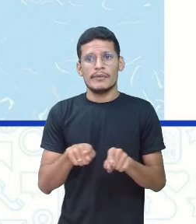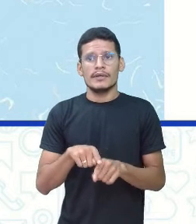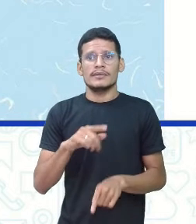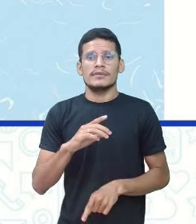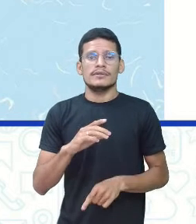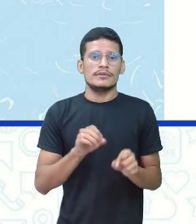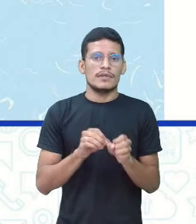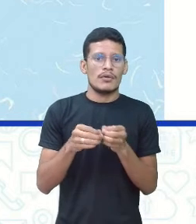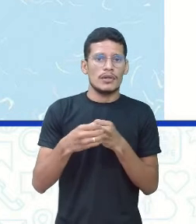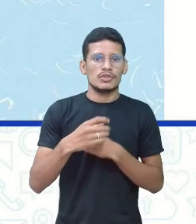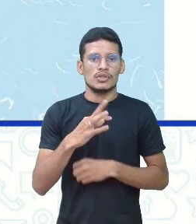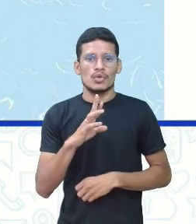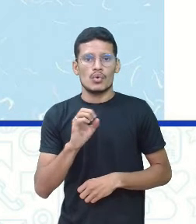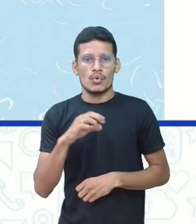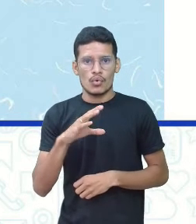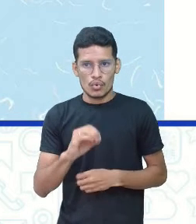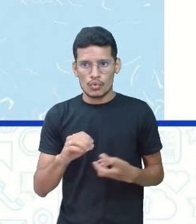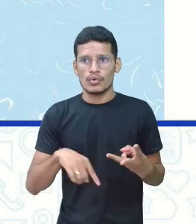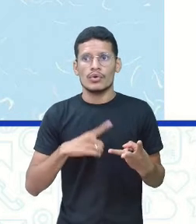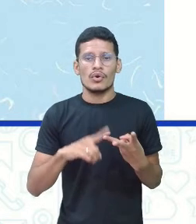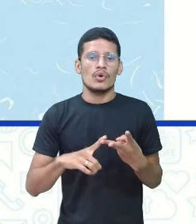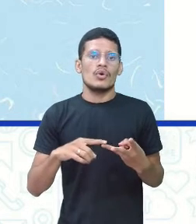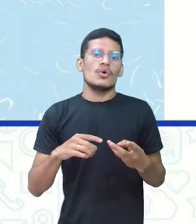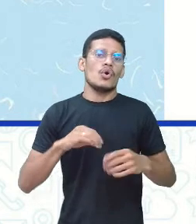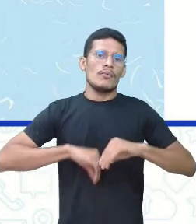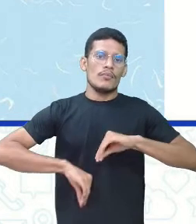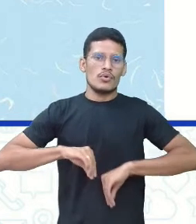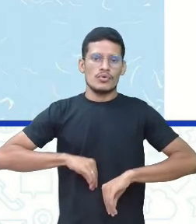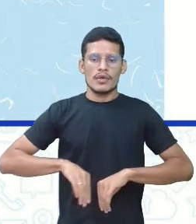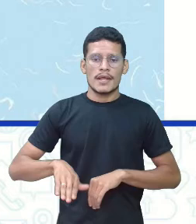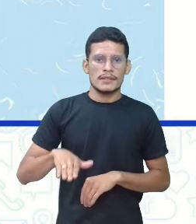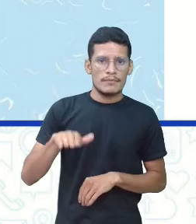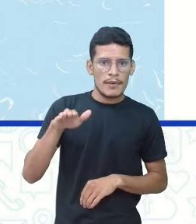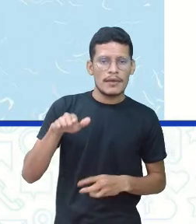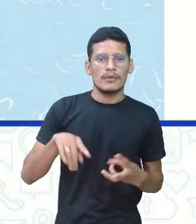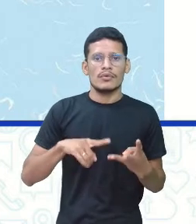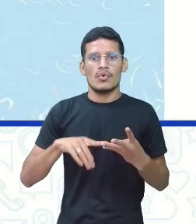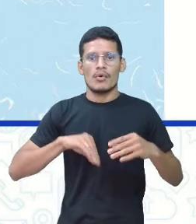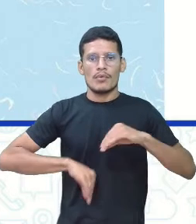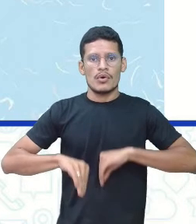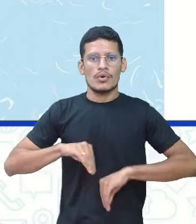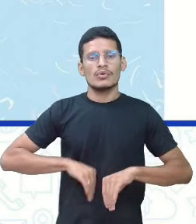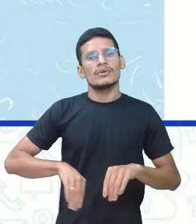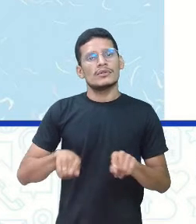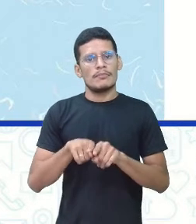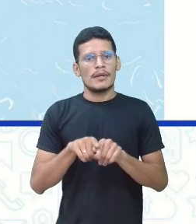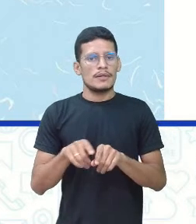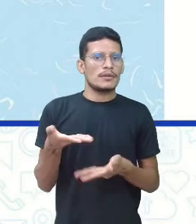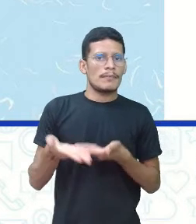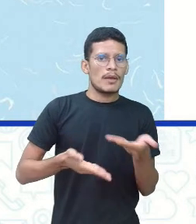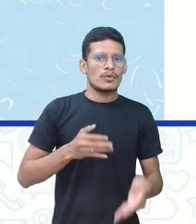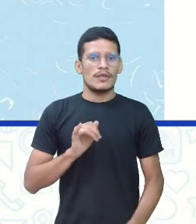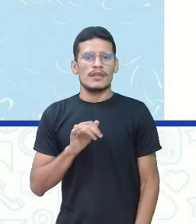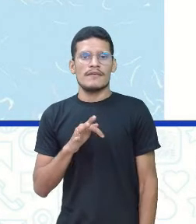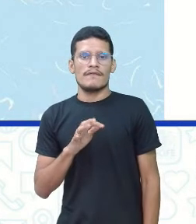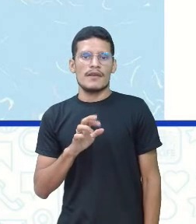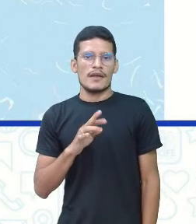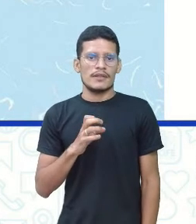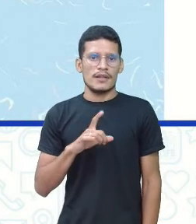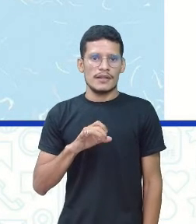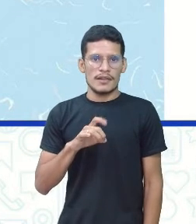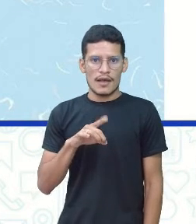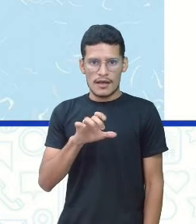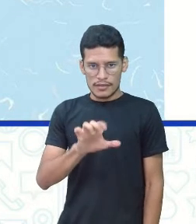células-tronco, hormônio de crescimento, hormônios para tratamento de infertilidade, novos tratamentos para o